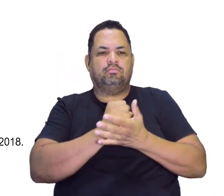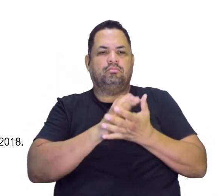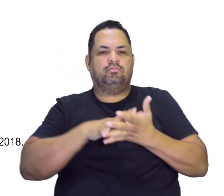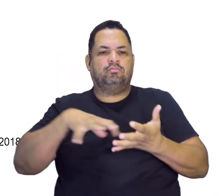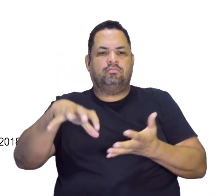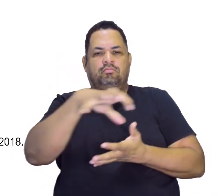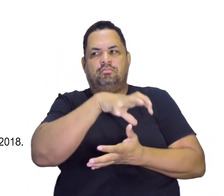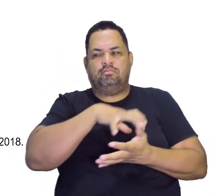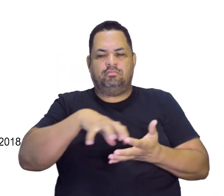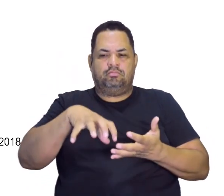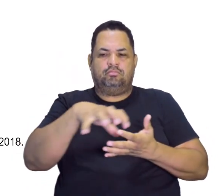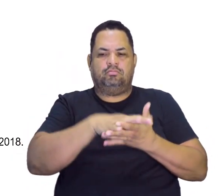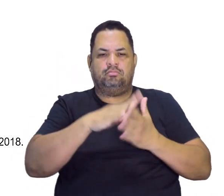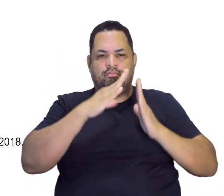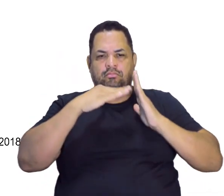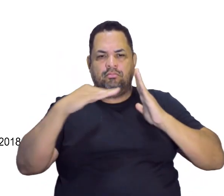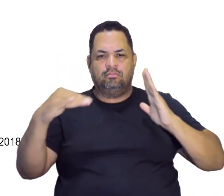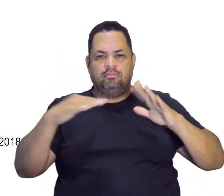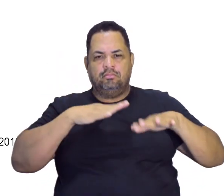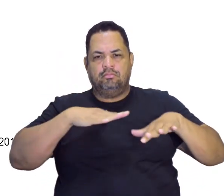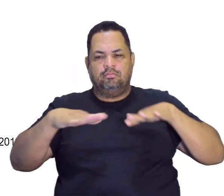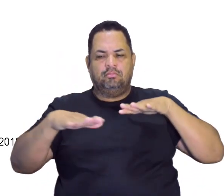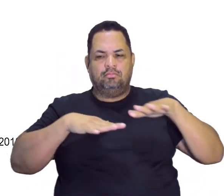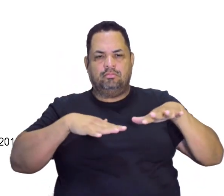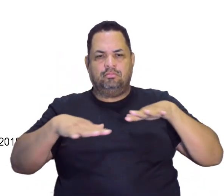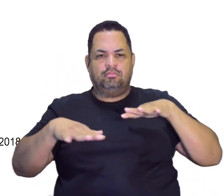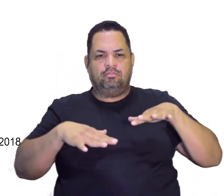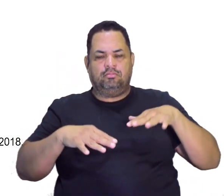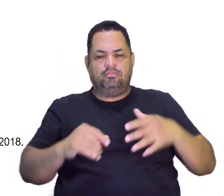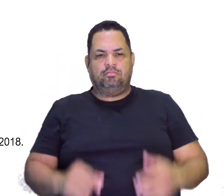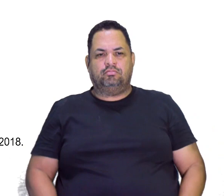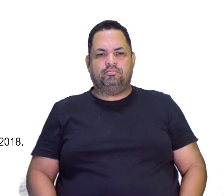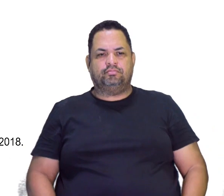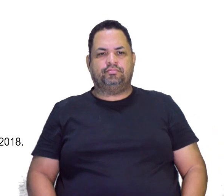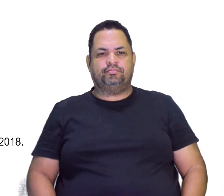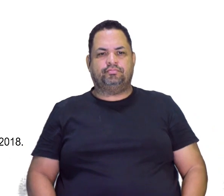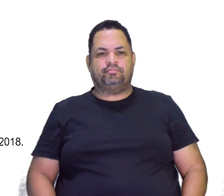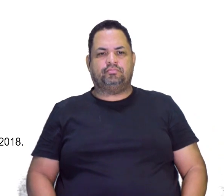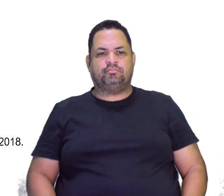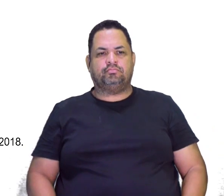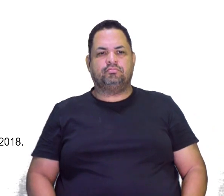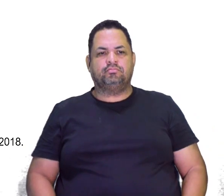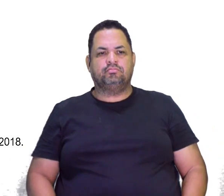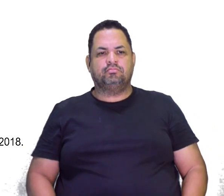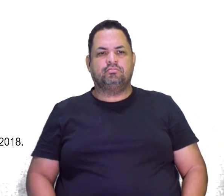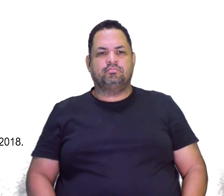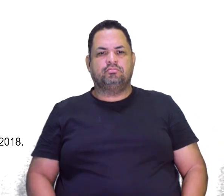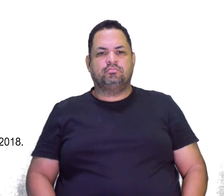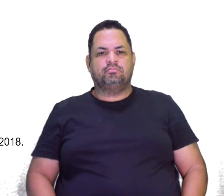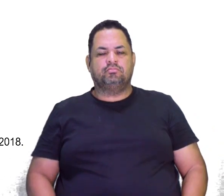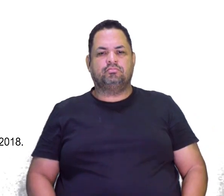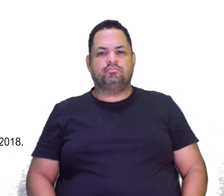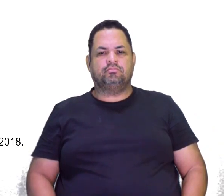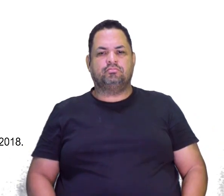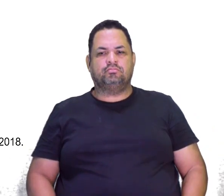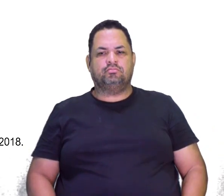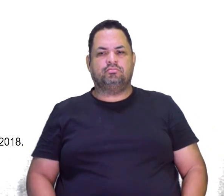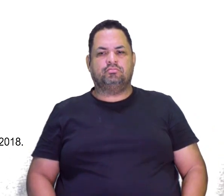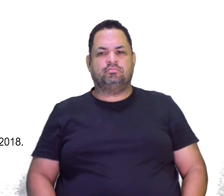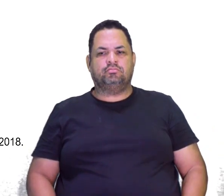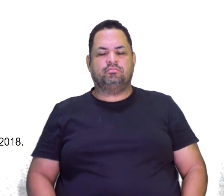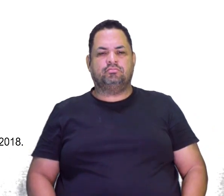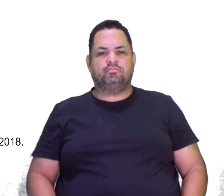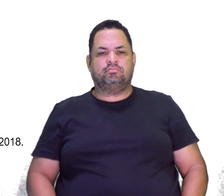assim uma revolução estética olha só tá tudo aqui gente olha só rompimento com a arte